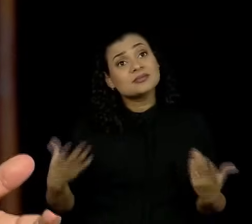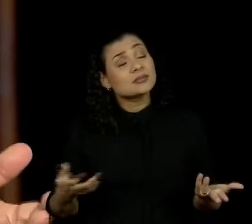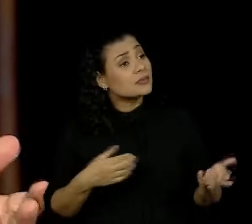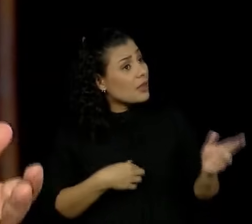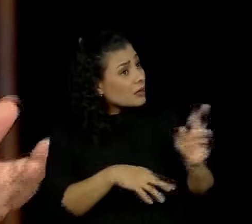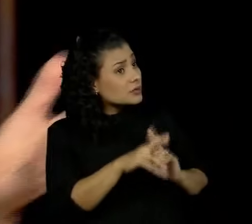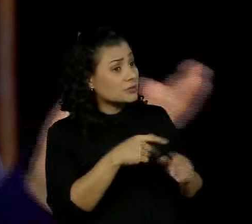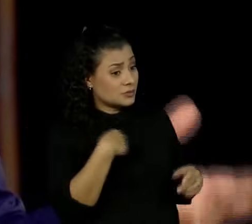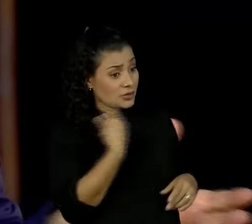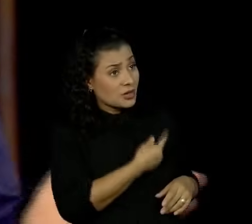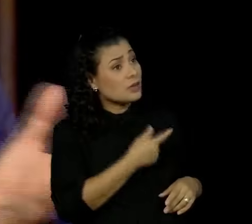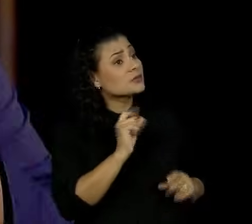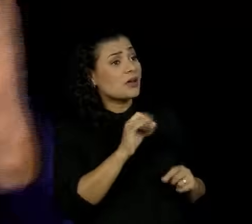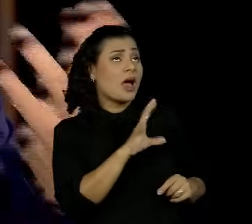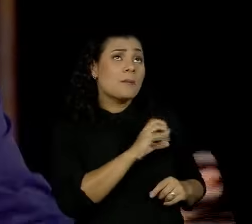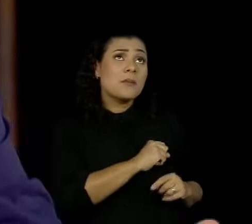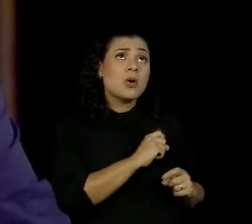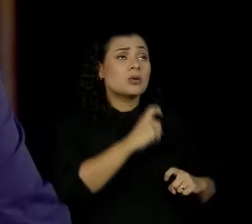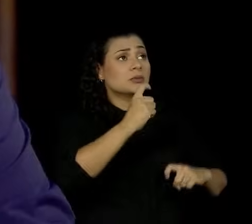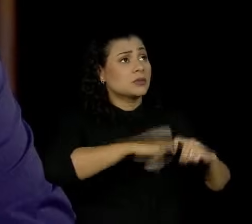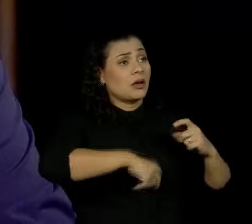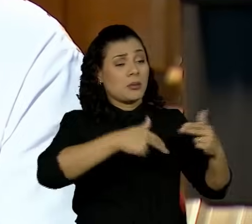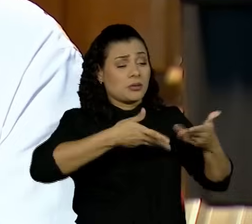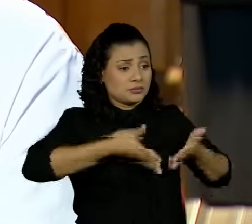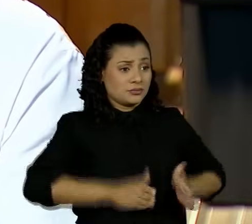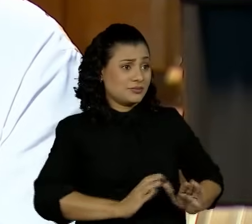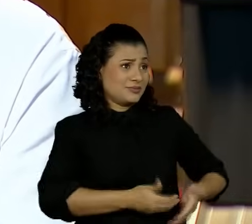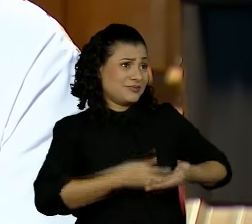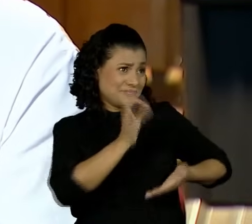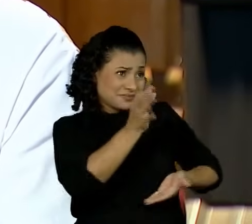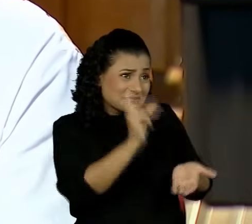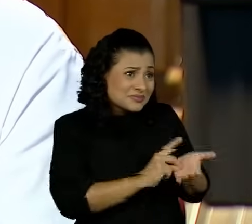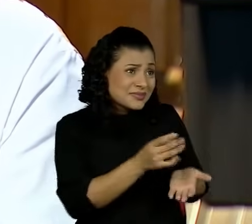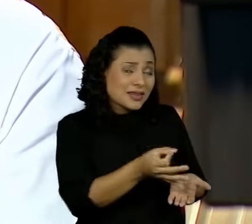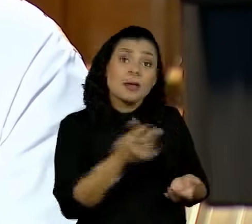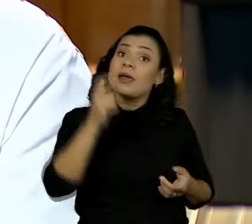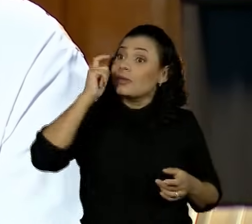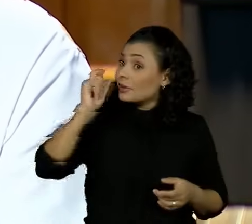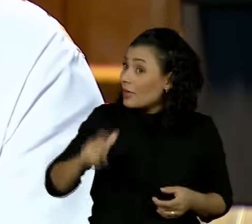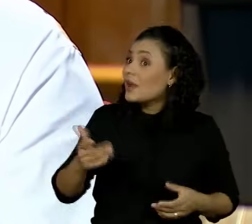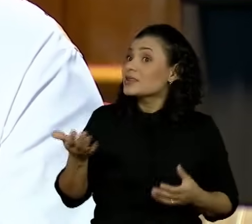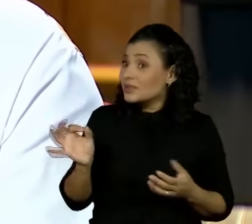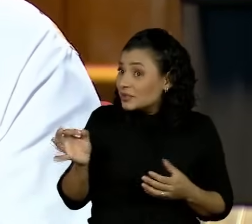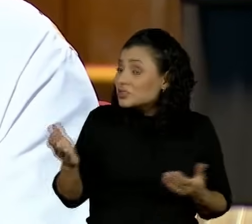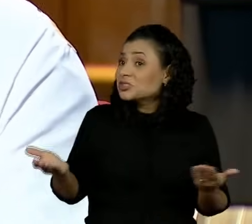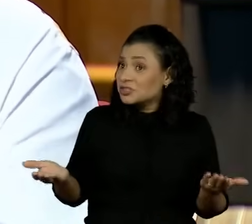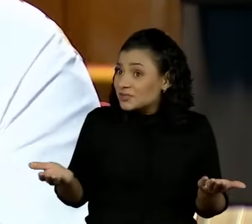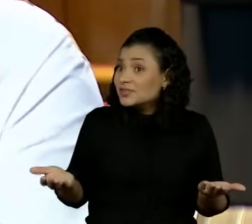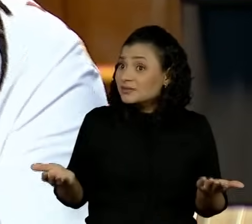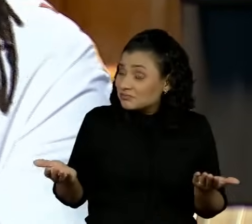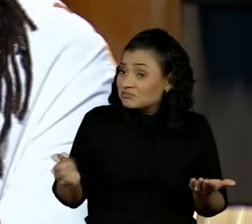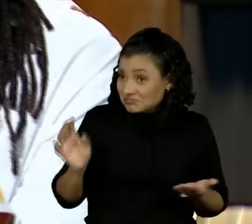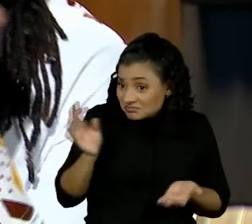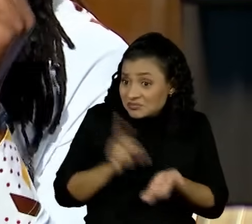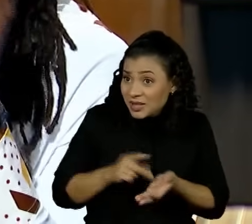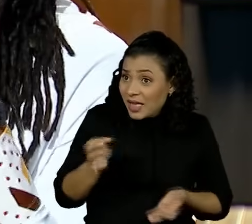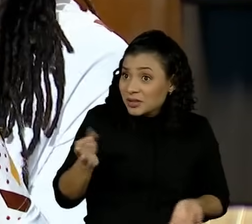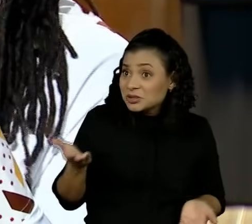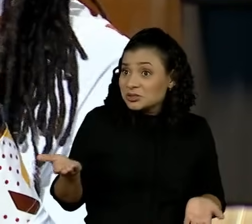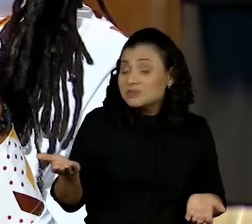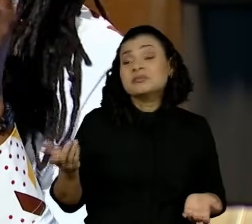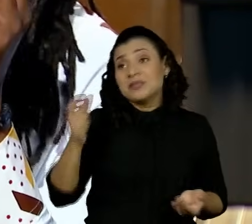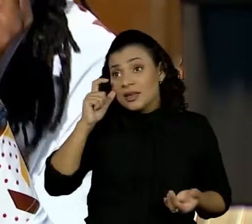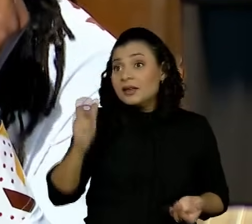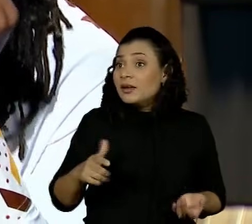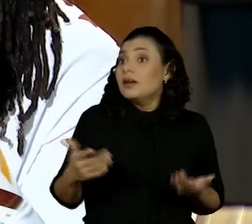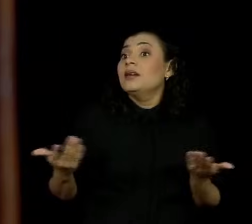né, de um amor, ou de um Sim. encontro. Bem interessante, rolou, né? né, Que rolou. entre De pessoas. um bem bolado, bem Não engraçado, é? bem bom